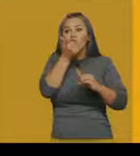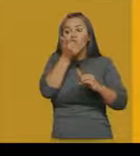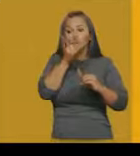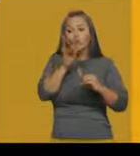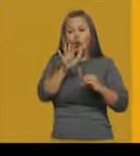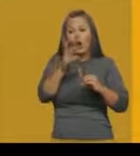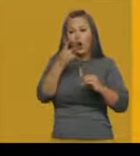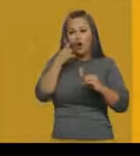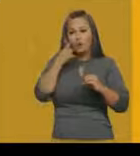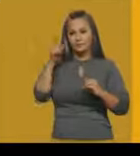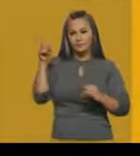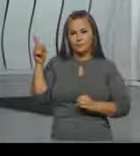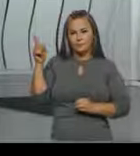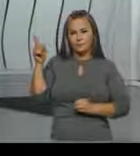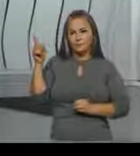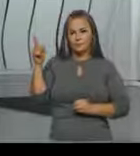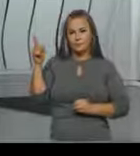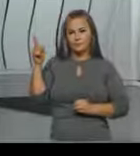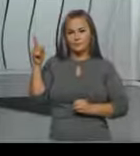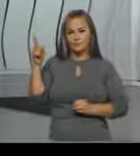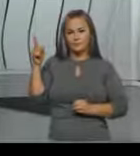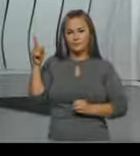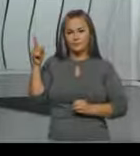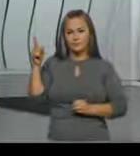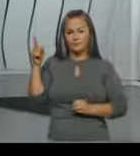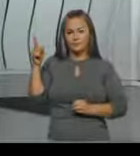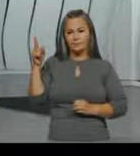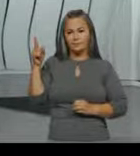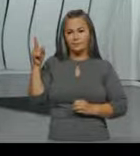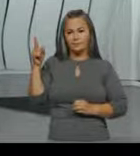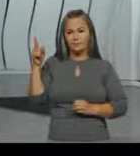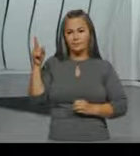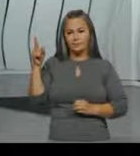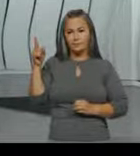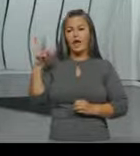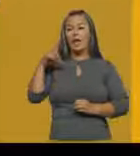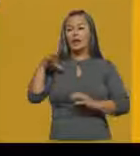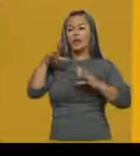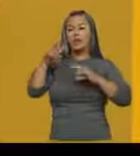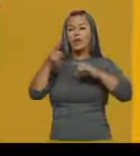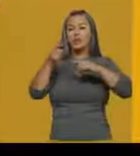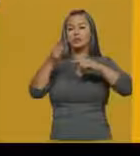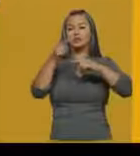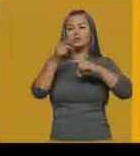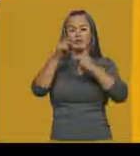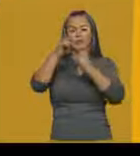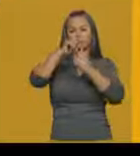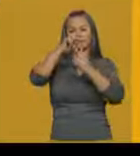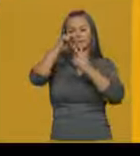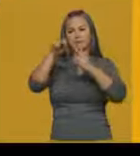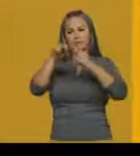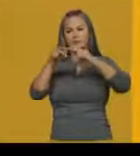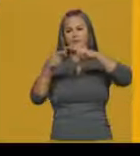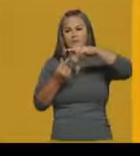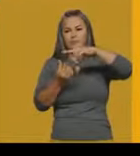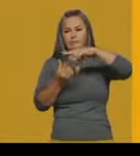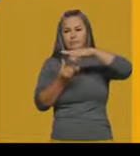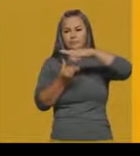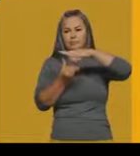Só que ele tem uma coisa muito básica neles. Olha só, vou dividir todo mundo. Aqui eu vou dividir por 6. Aqui